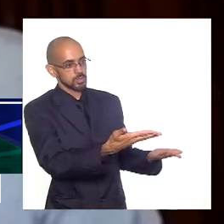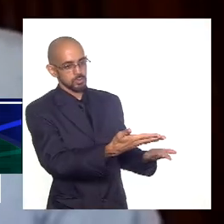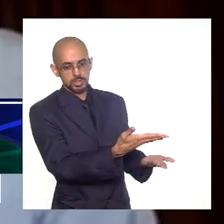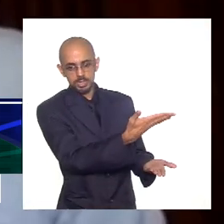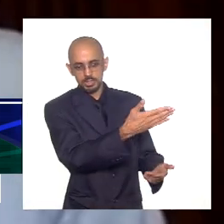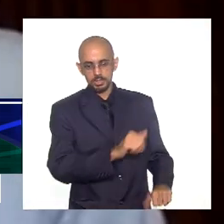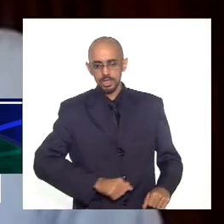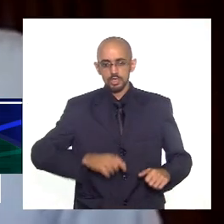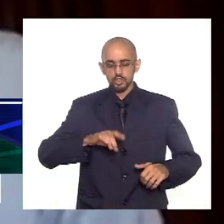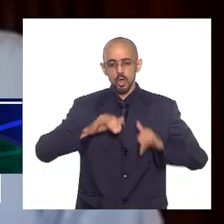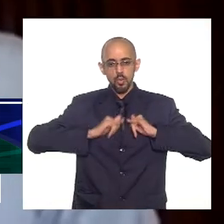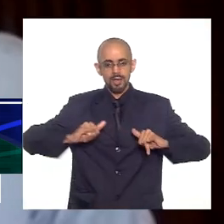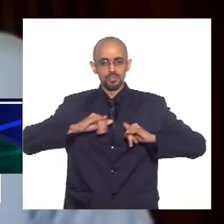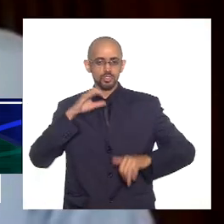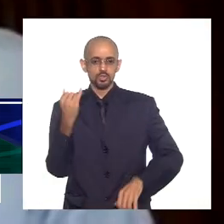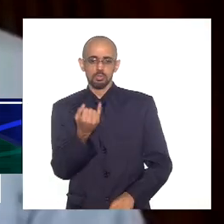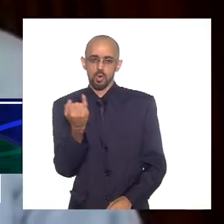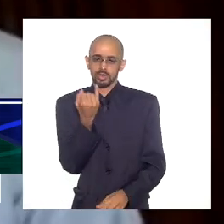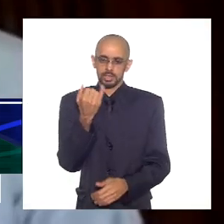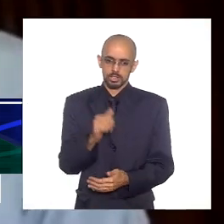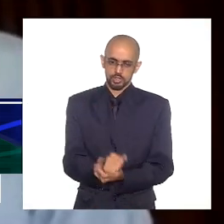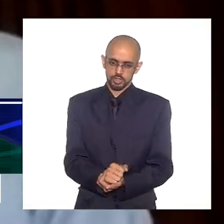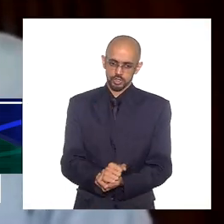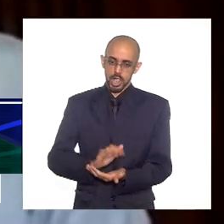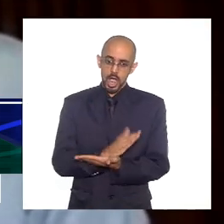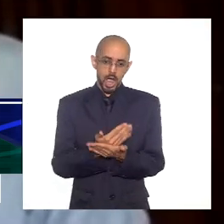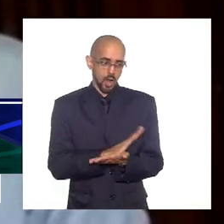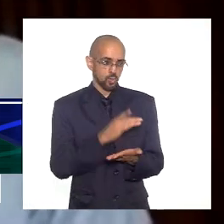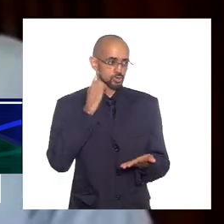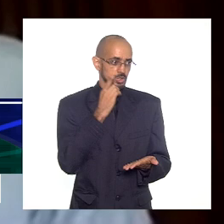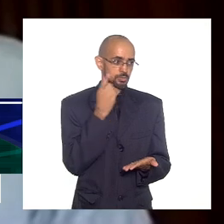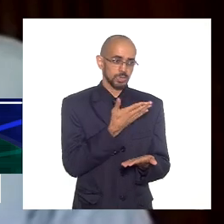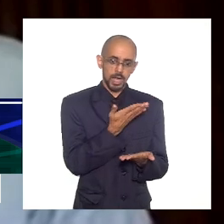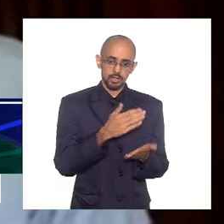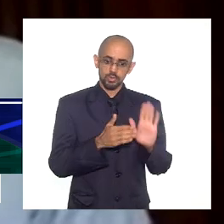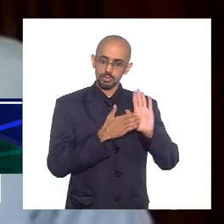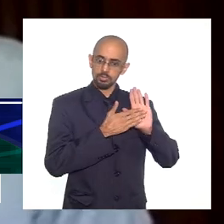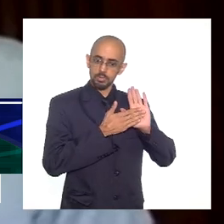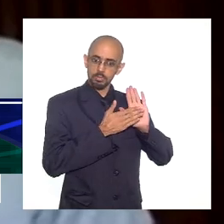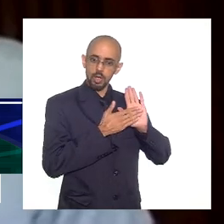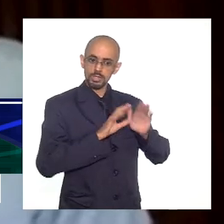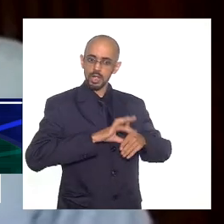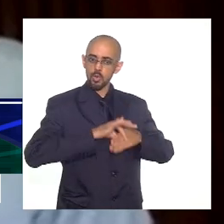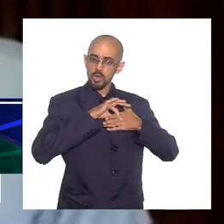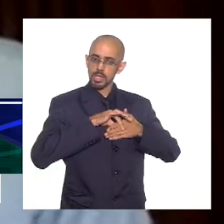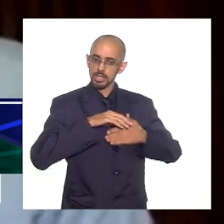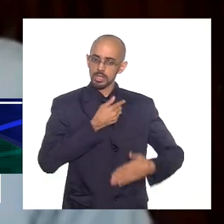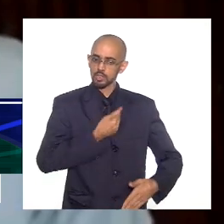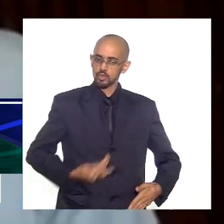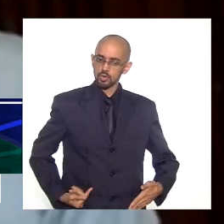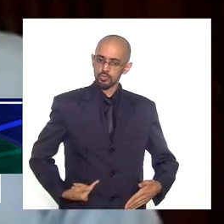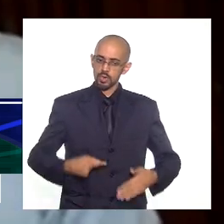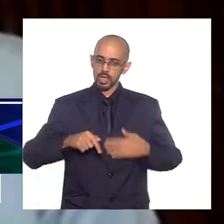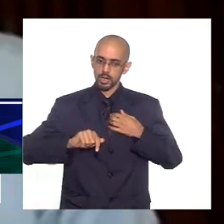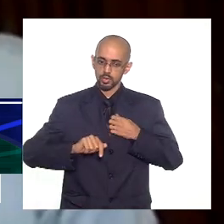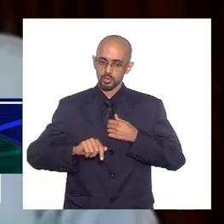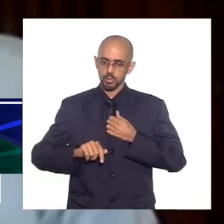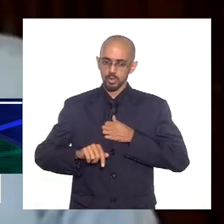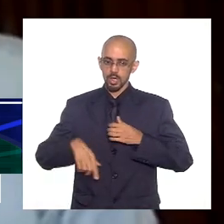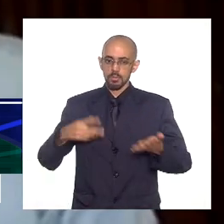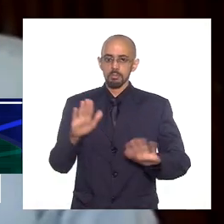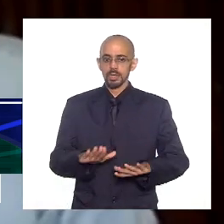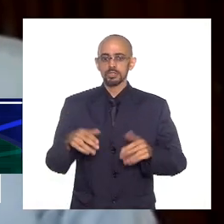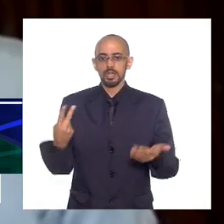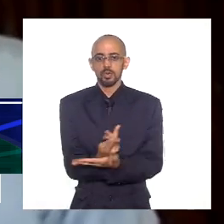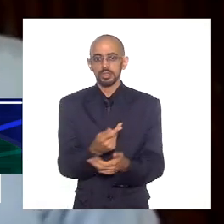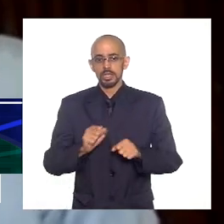só queria dar um aviso importante. Muitos deputados e assessores procuram a liderança de governo cotidianamente. Ocorre que há um surto de